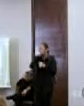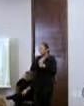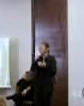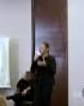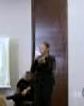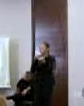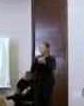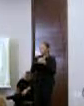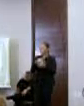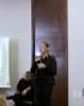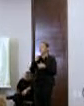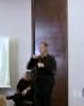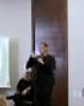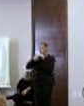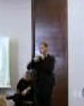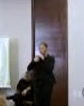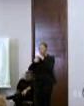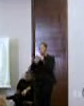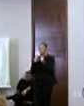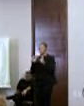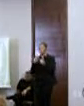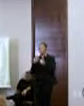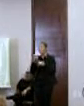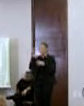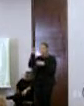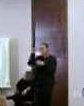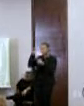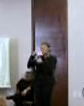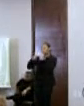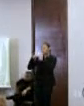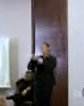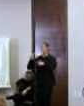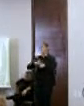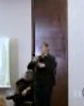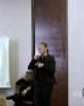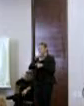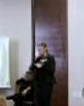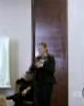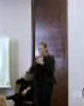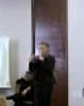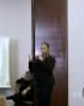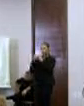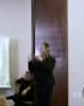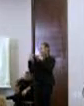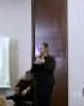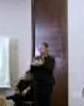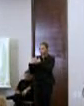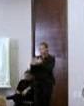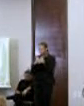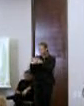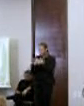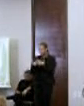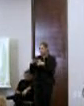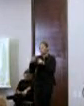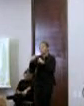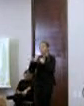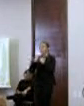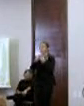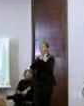O primeiro, o de não comprar uma briga com o Ministério Público do Trabalho, já que, rigorosamente, essa é uma